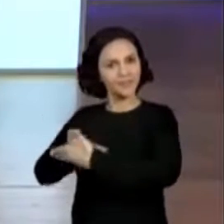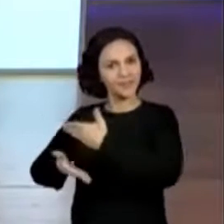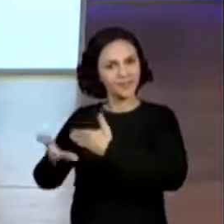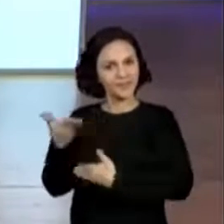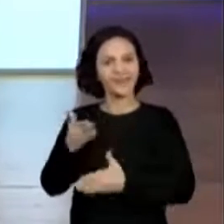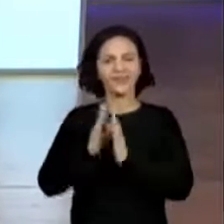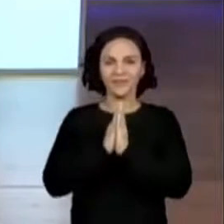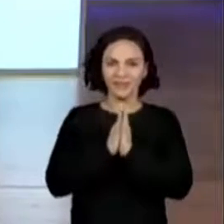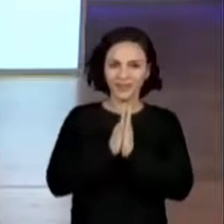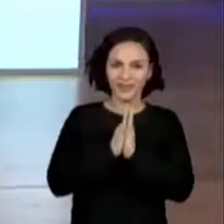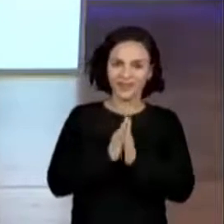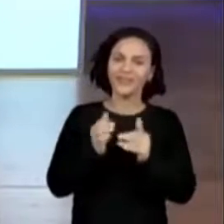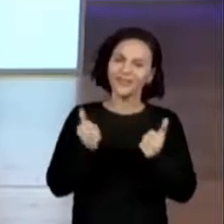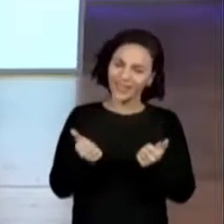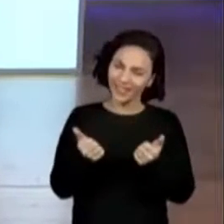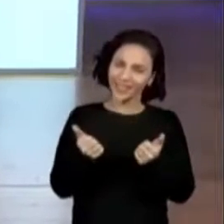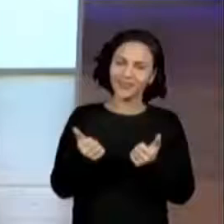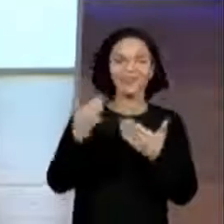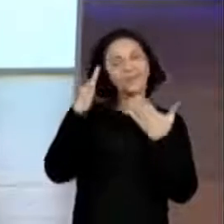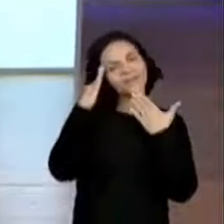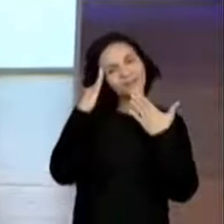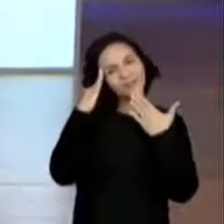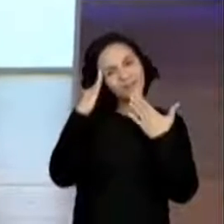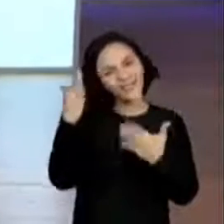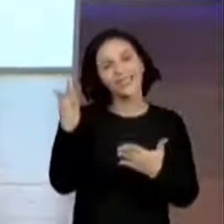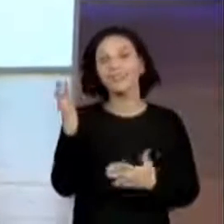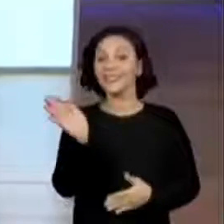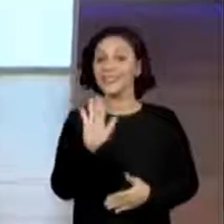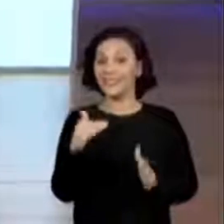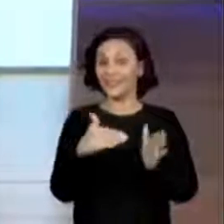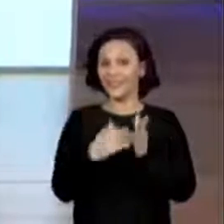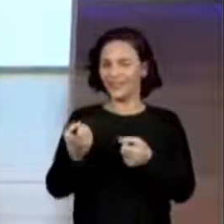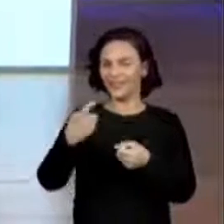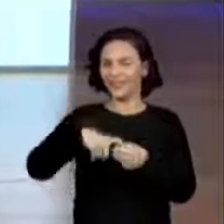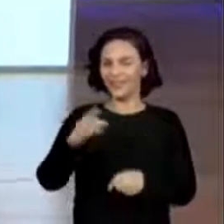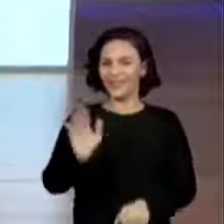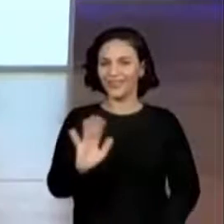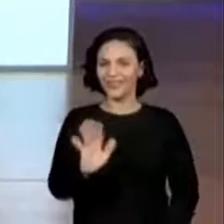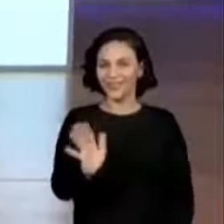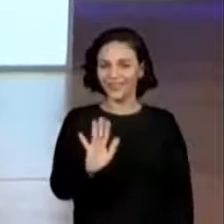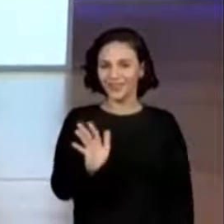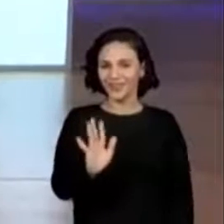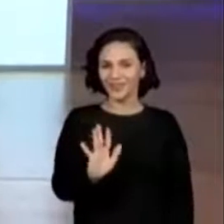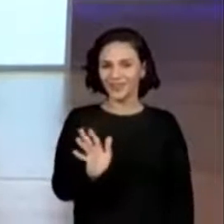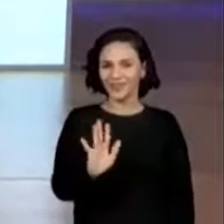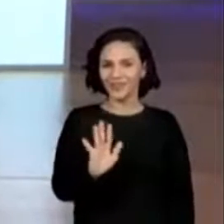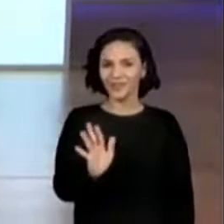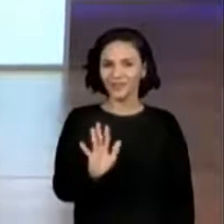por favor. Muito obrigada e até daqui a pouquinho. Tchau.